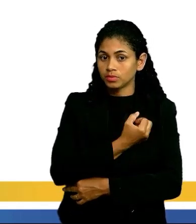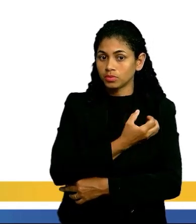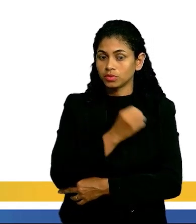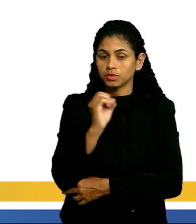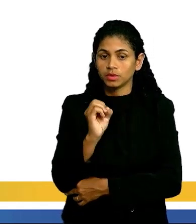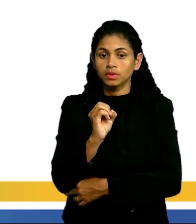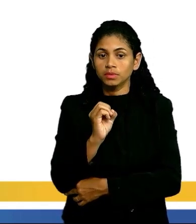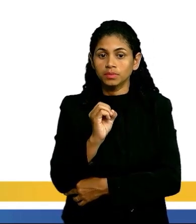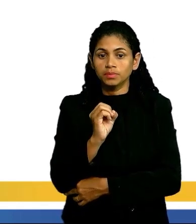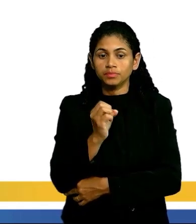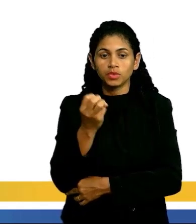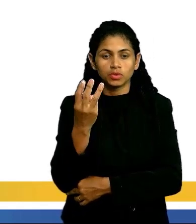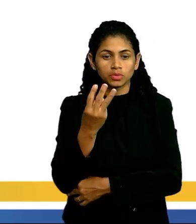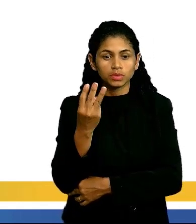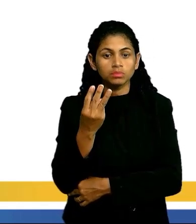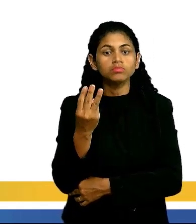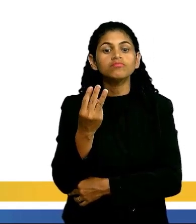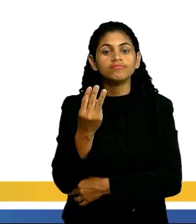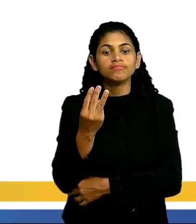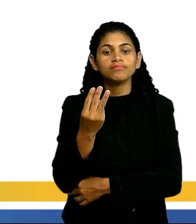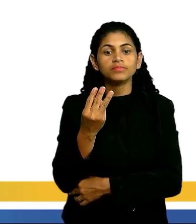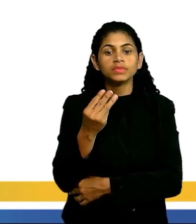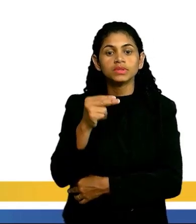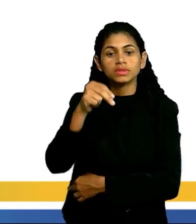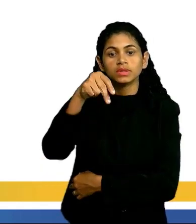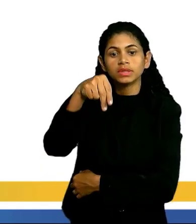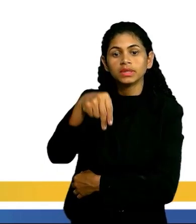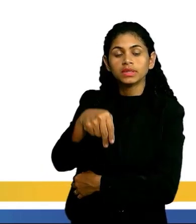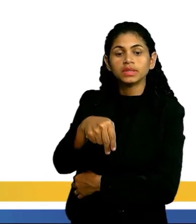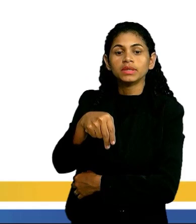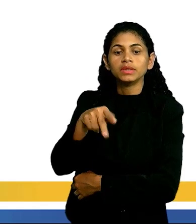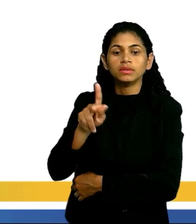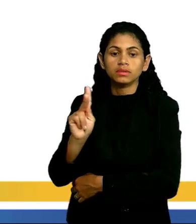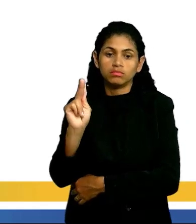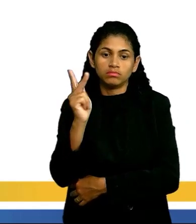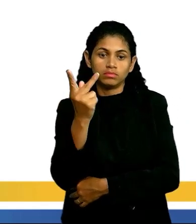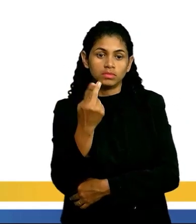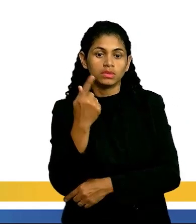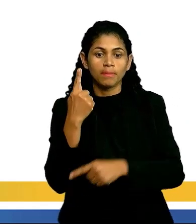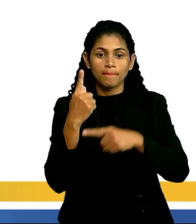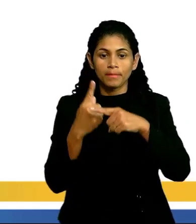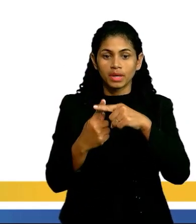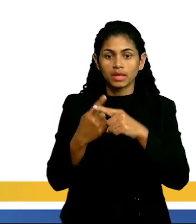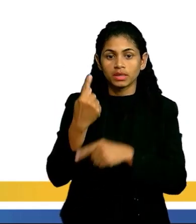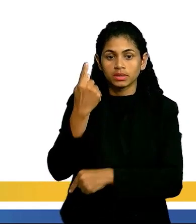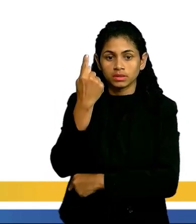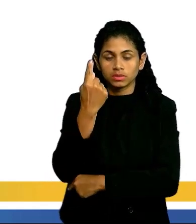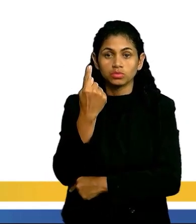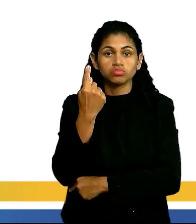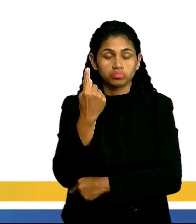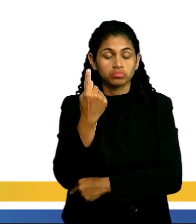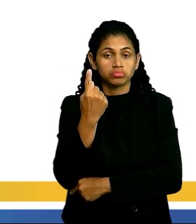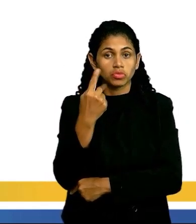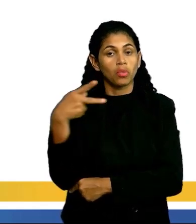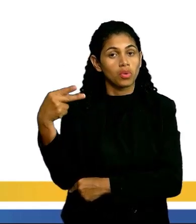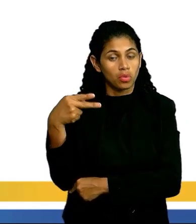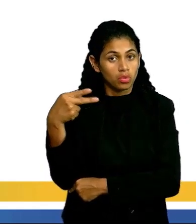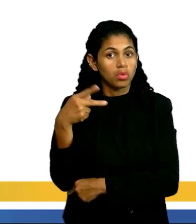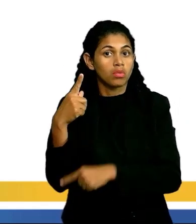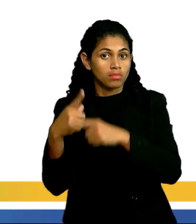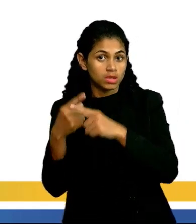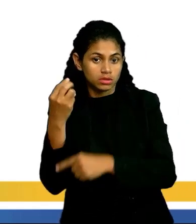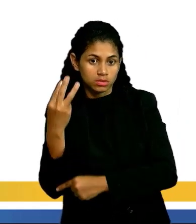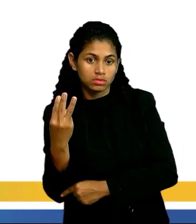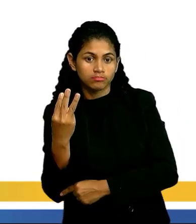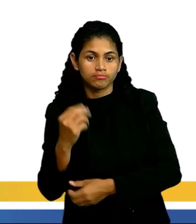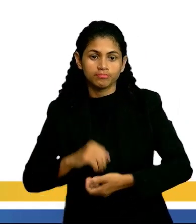3, na amônia, o hidrogênio ele é mais 1, então eu vou ter o NOx mais 3. No